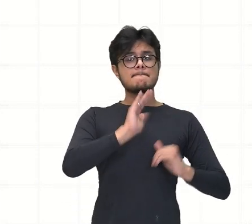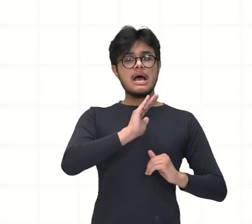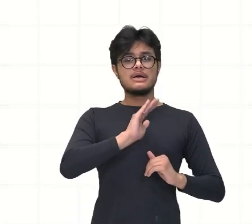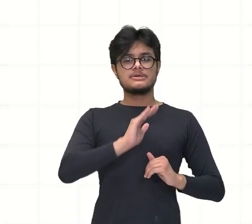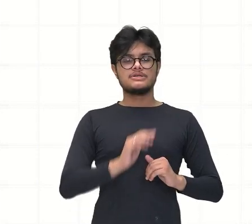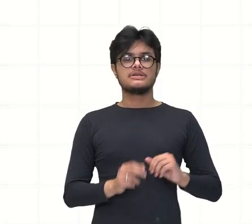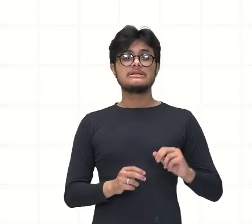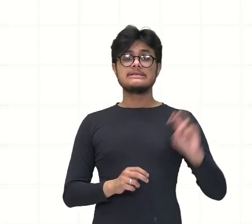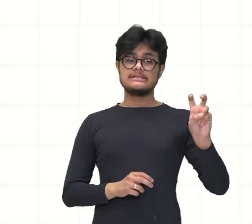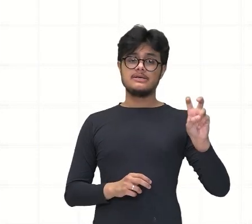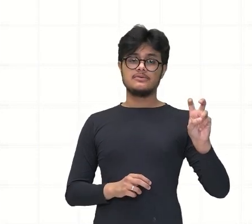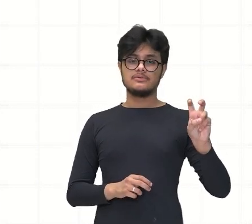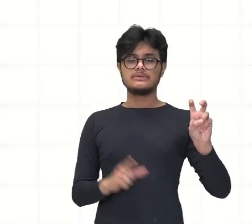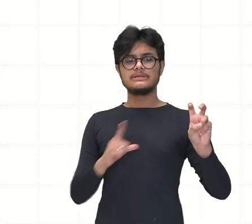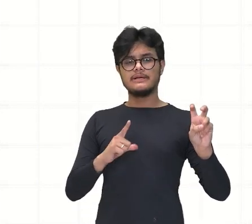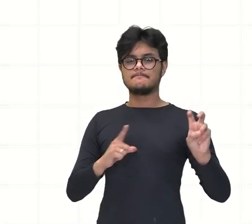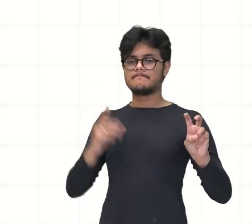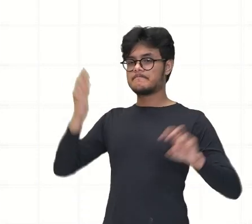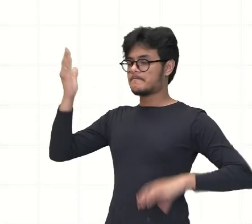5 notas. Então,